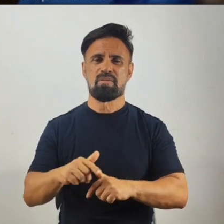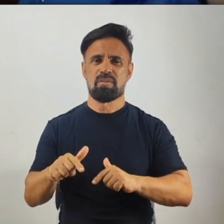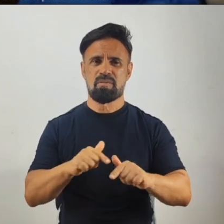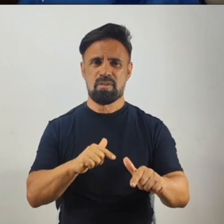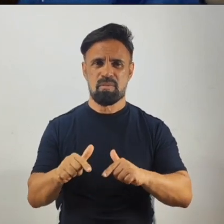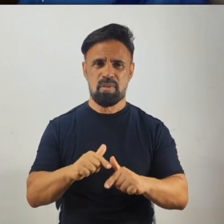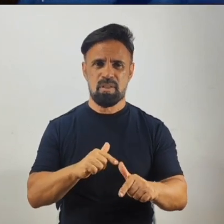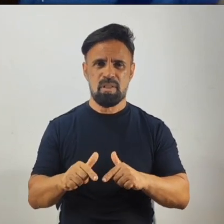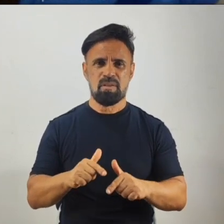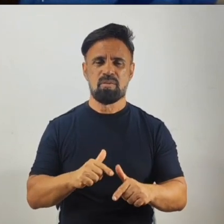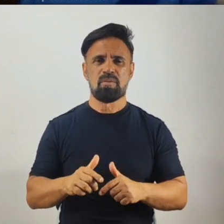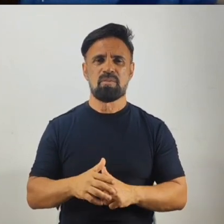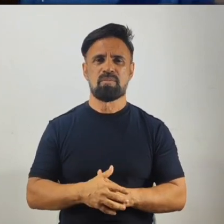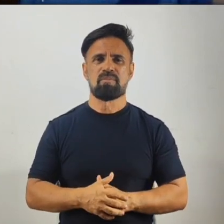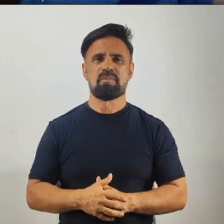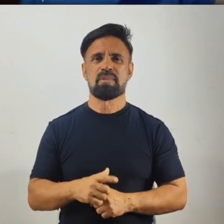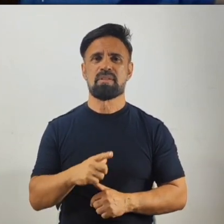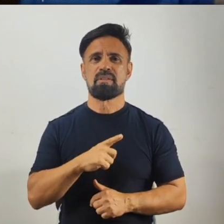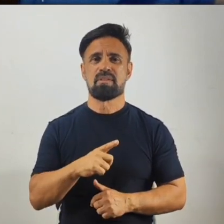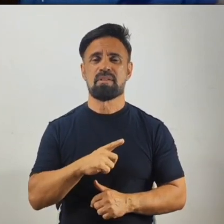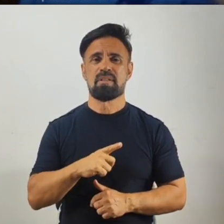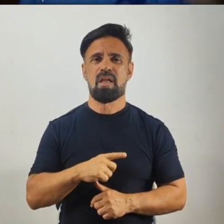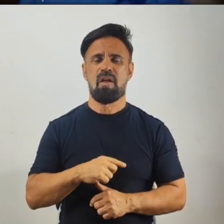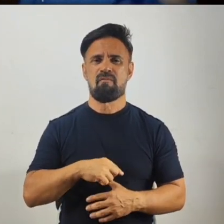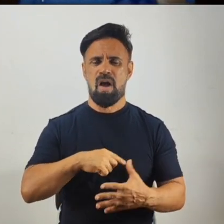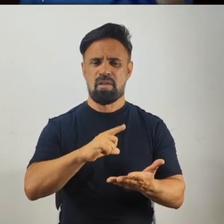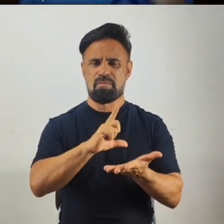Em relação à proteção à saúde do trabalhador,